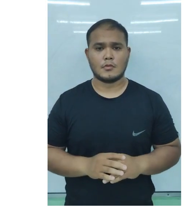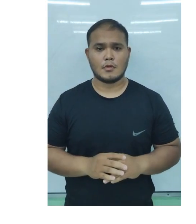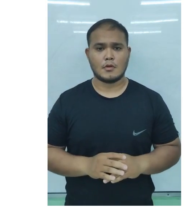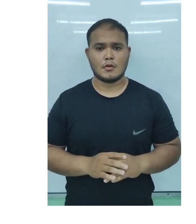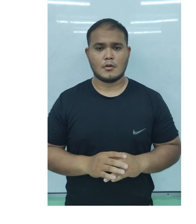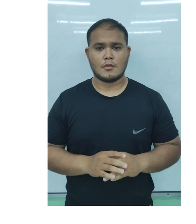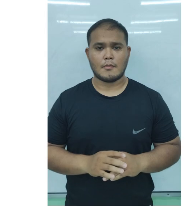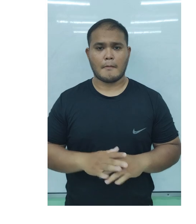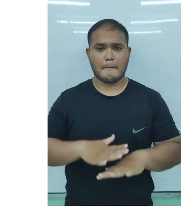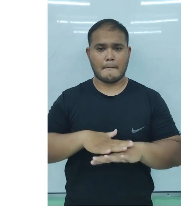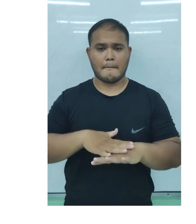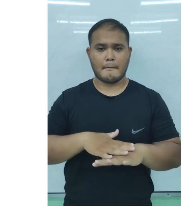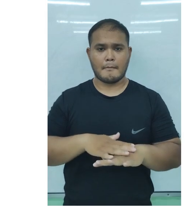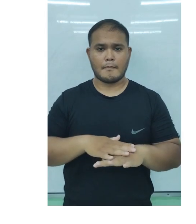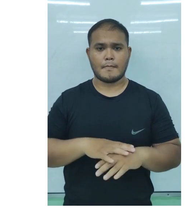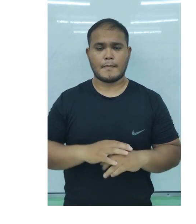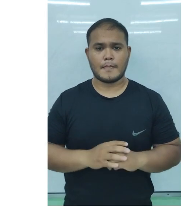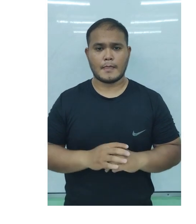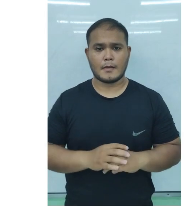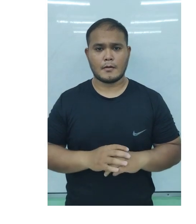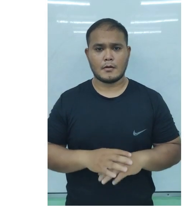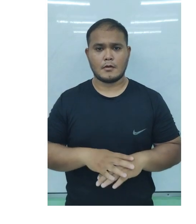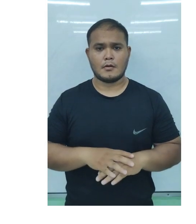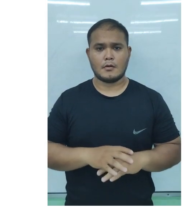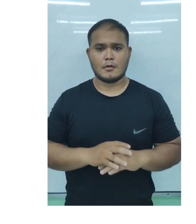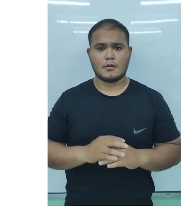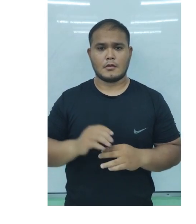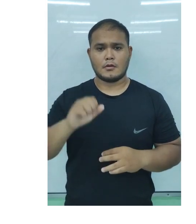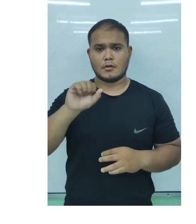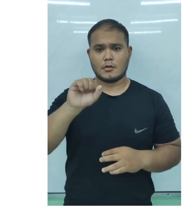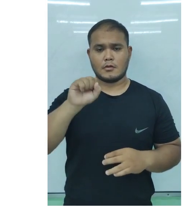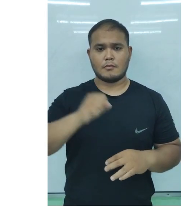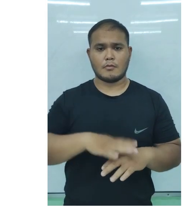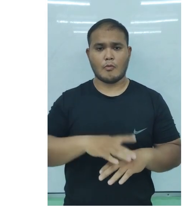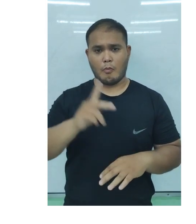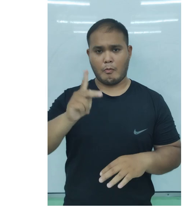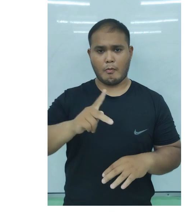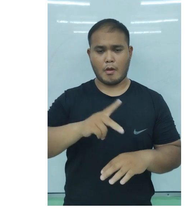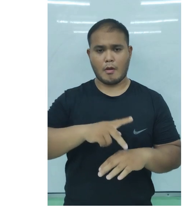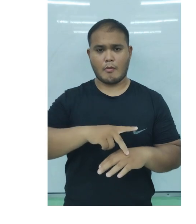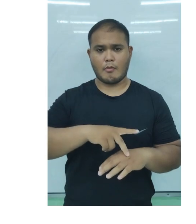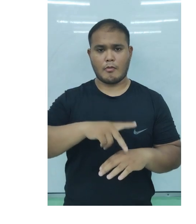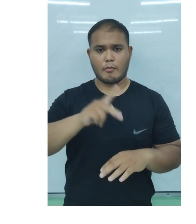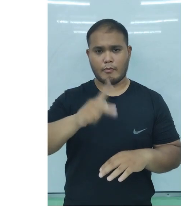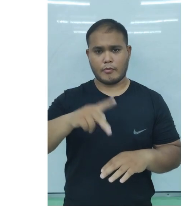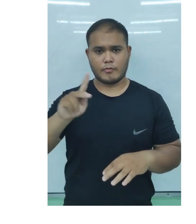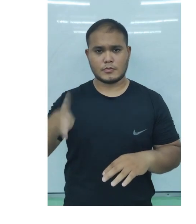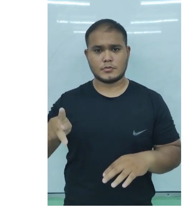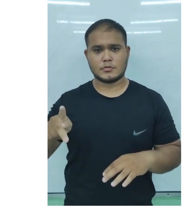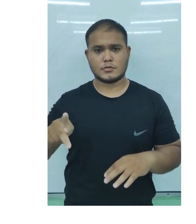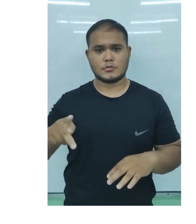verbo. Então, nós temos um adjetivo feminino, né?